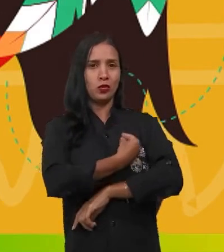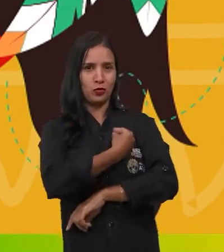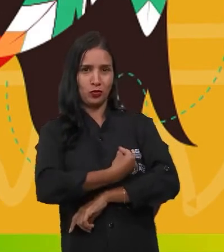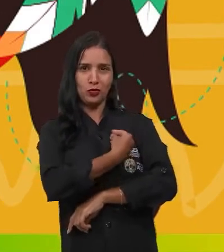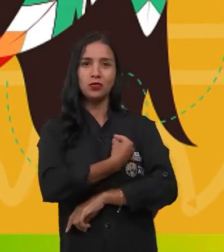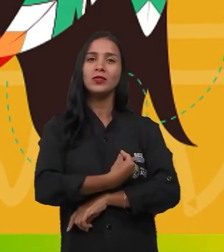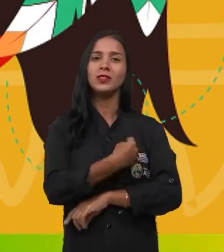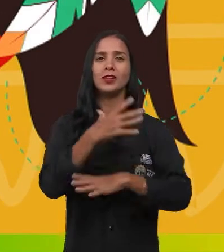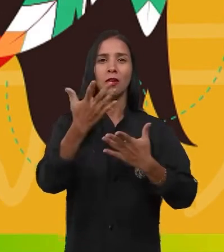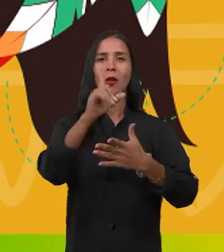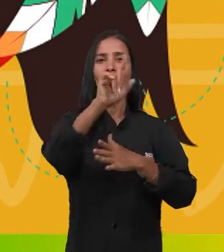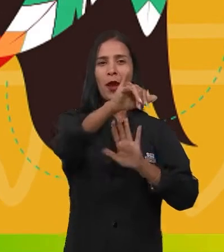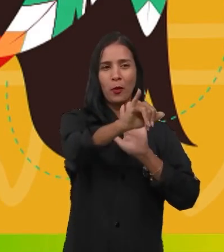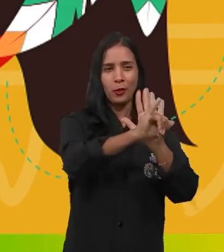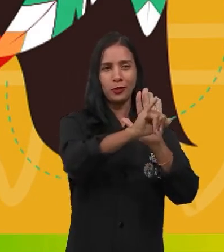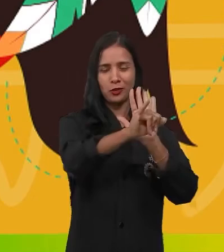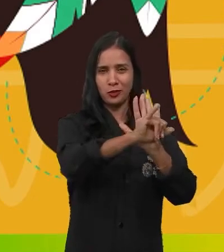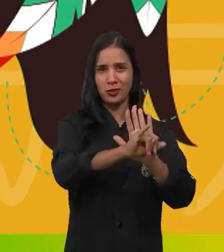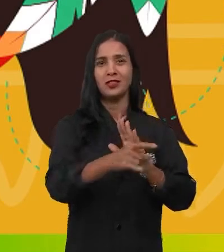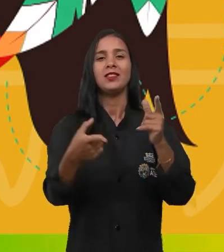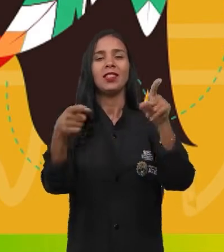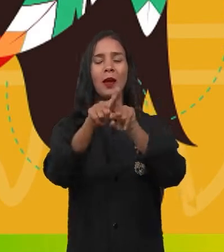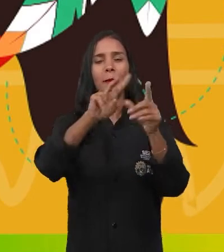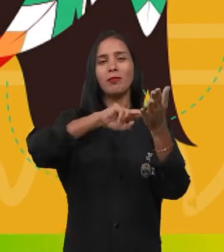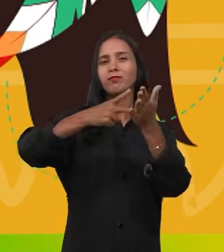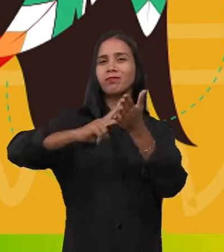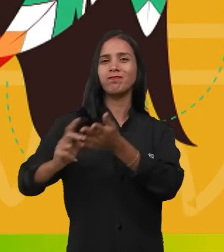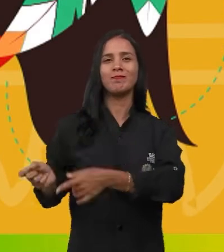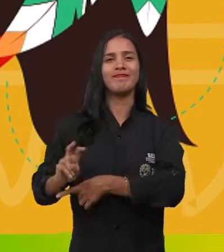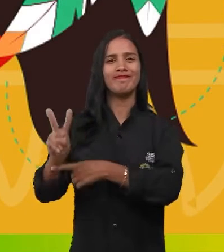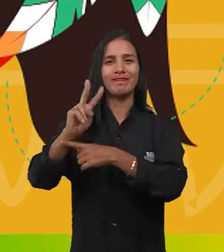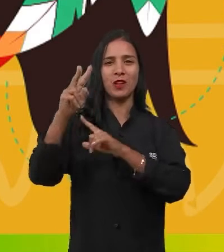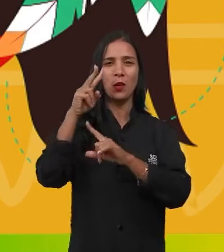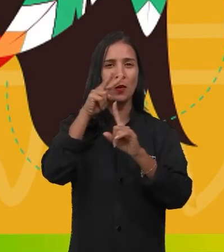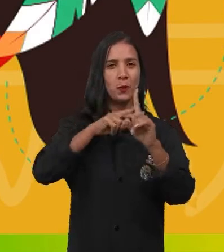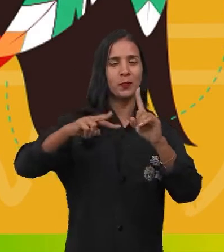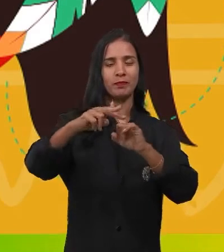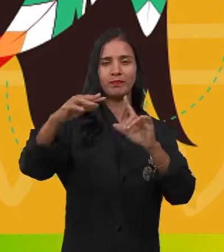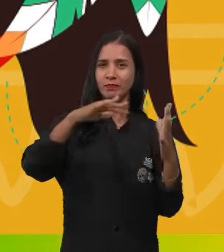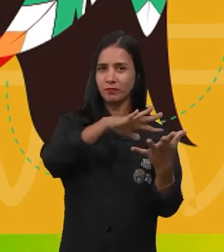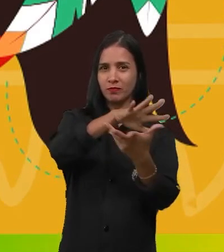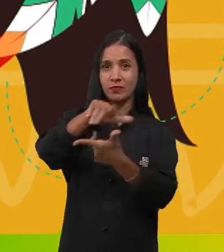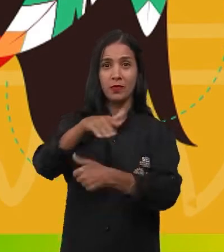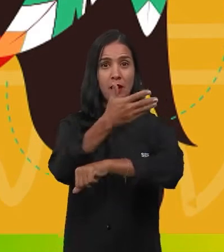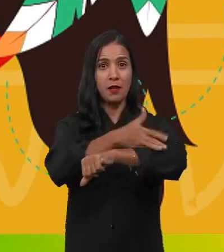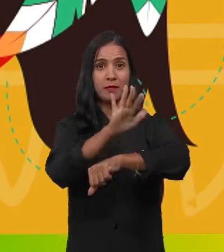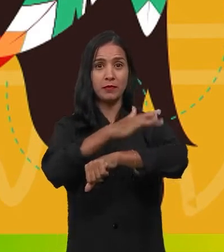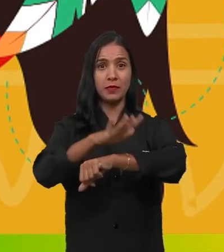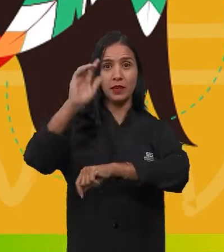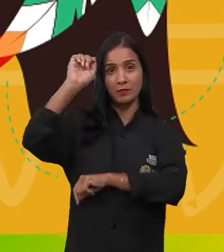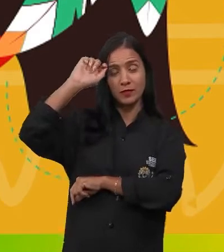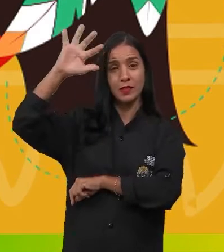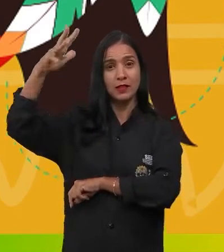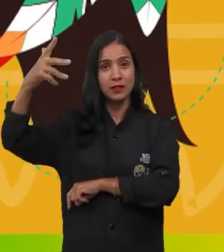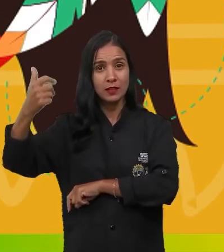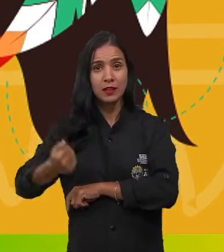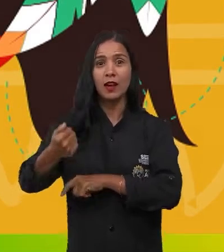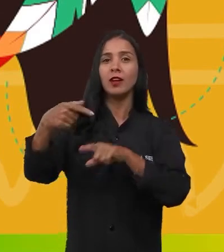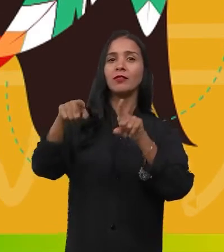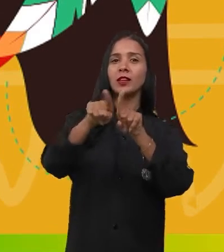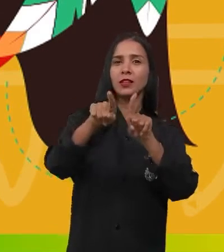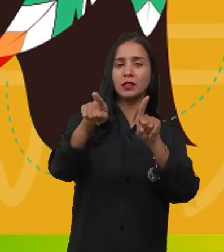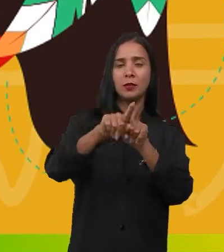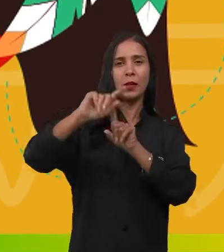contexto de identidade. Traduzindo valores e visões de mundo. As práticas de origem africana, afro-brasileira e